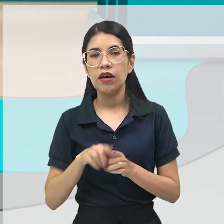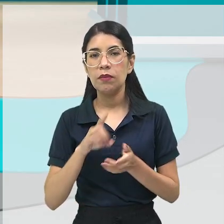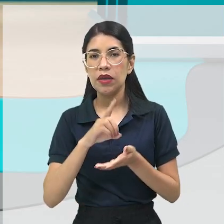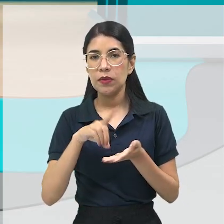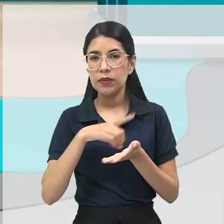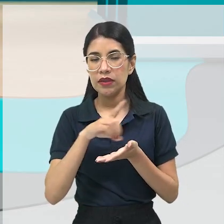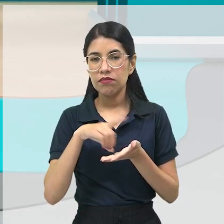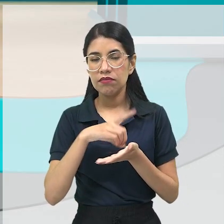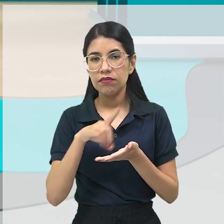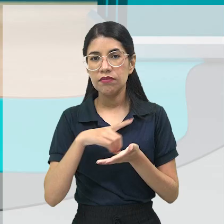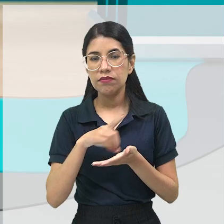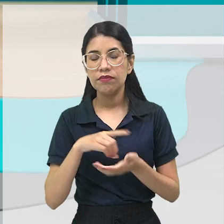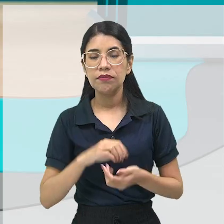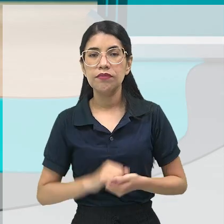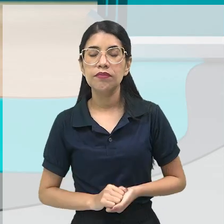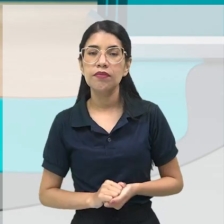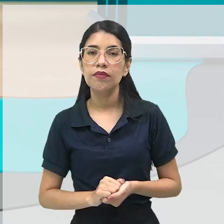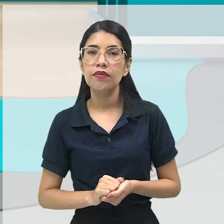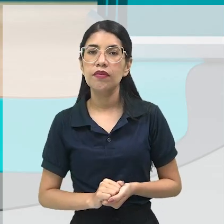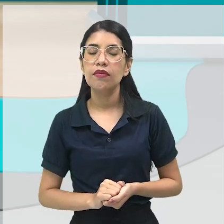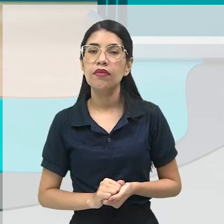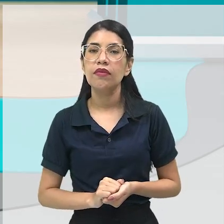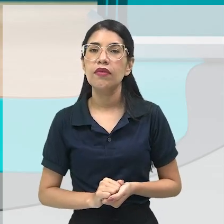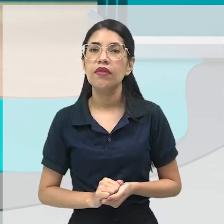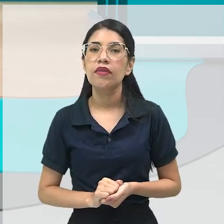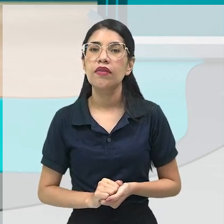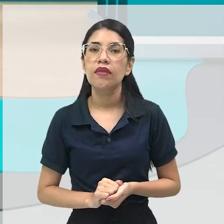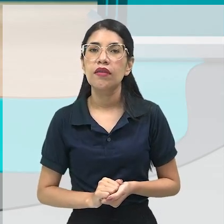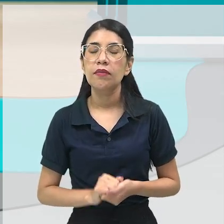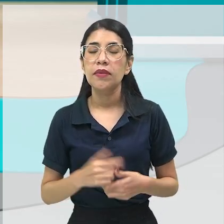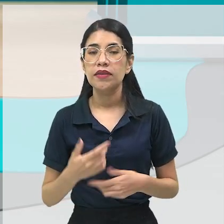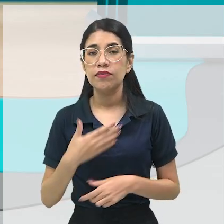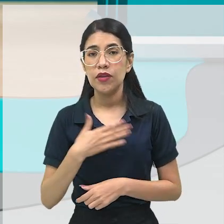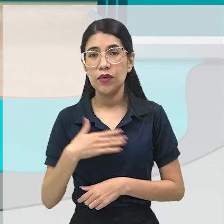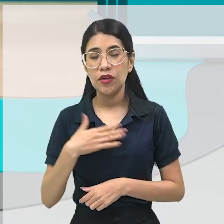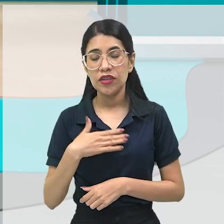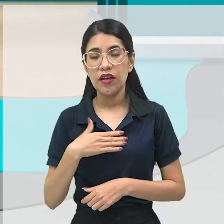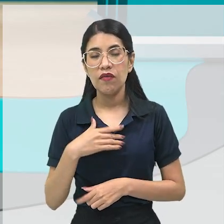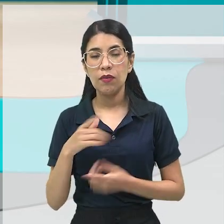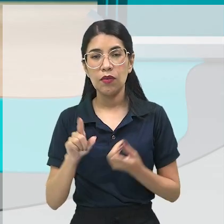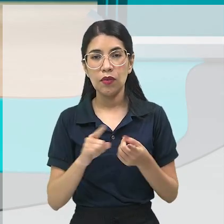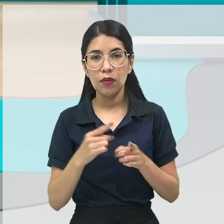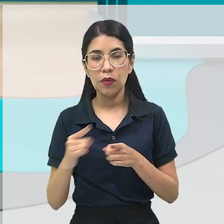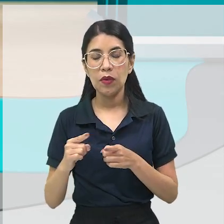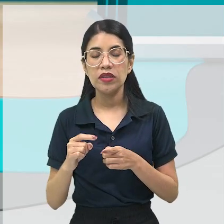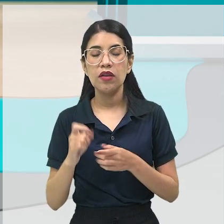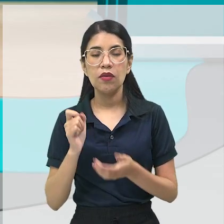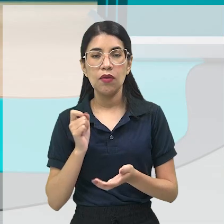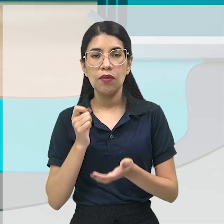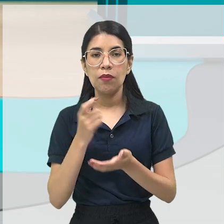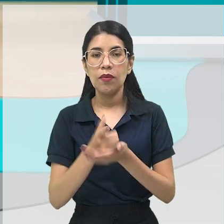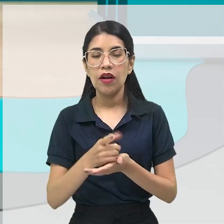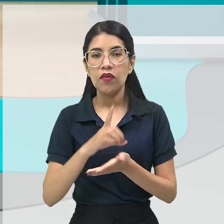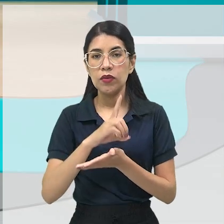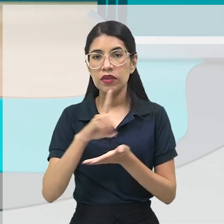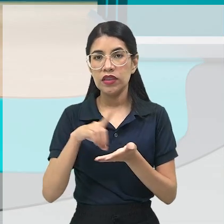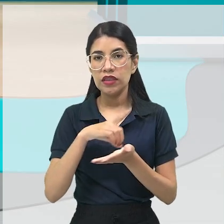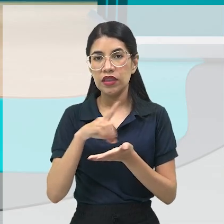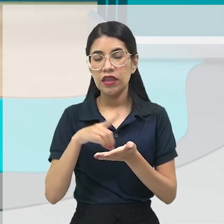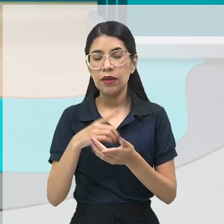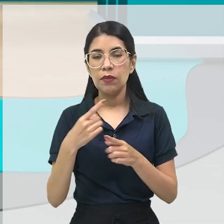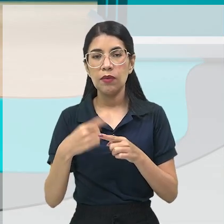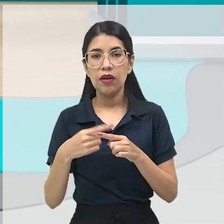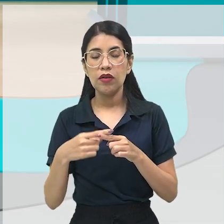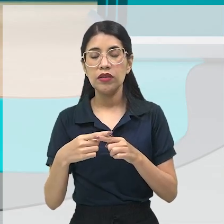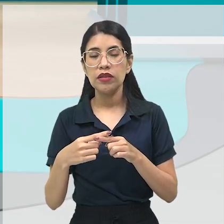me entregar. Olha só, sabia que quando eu gostava de uma música, eu comprava o CD por conta de